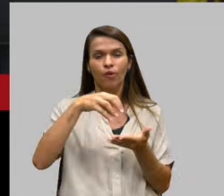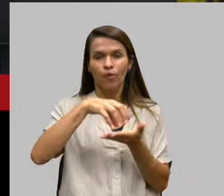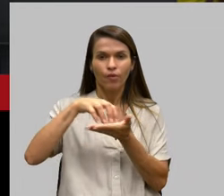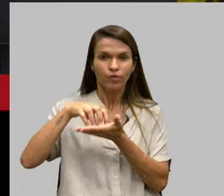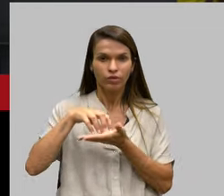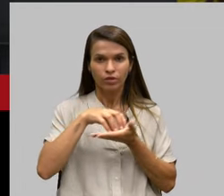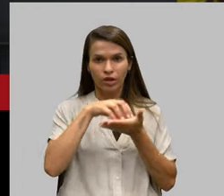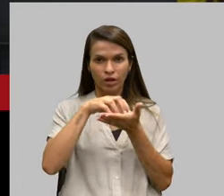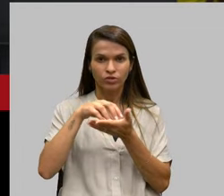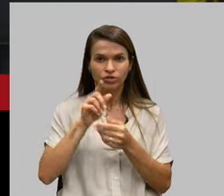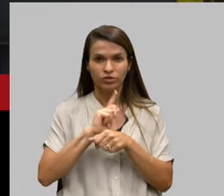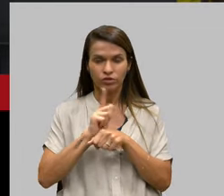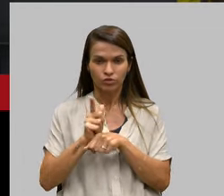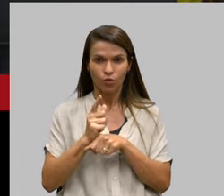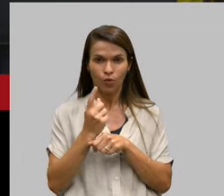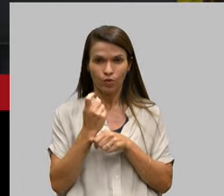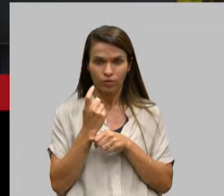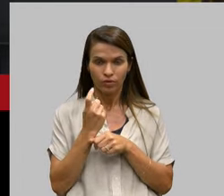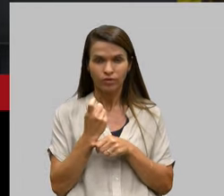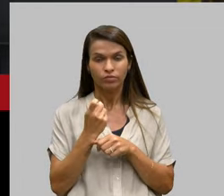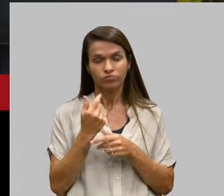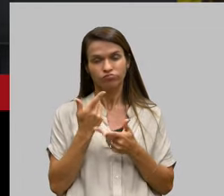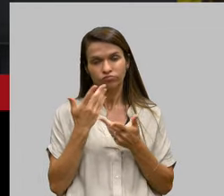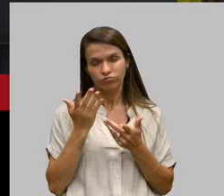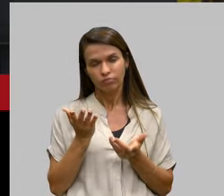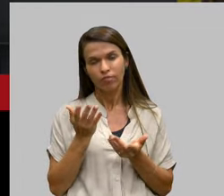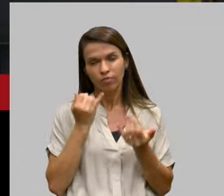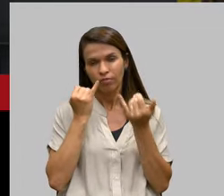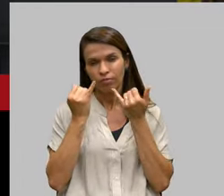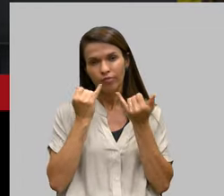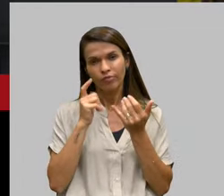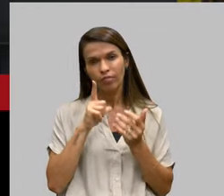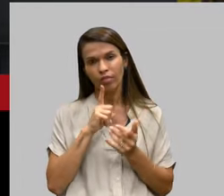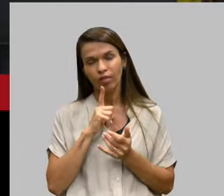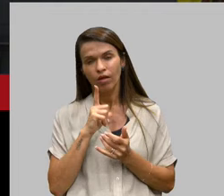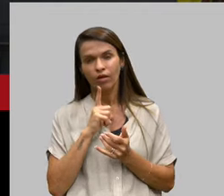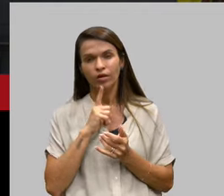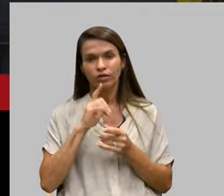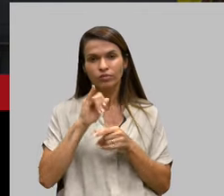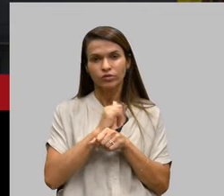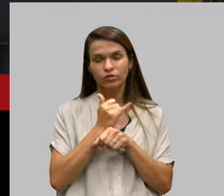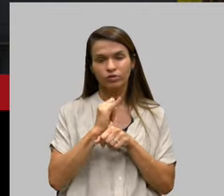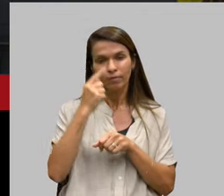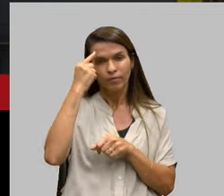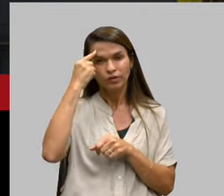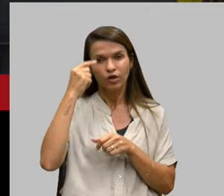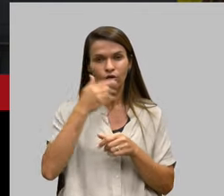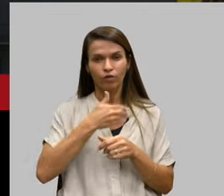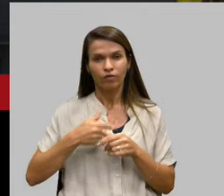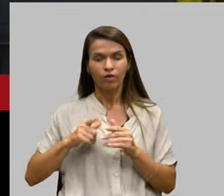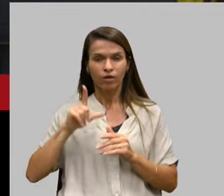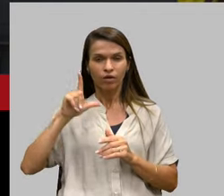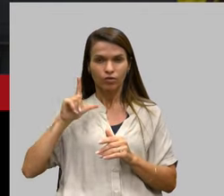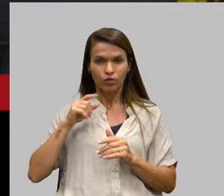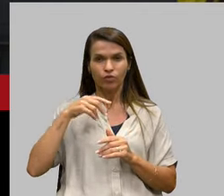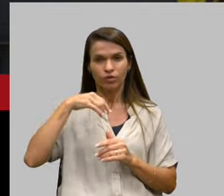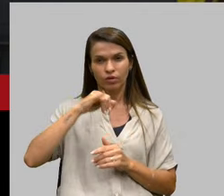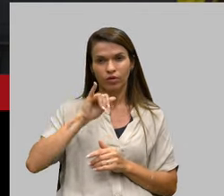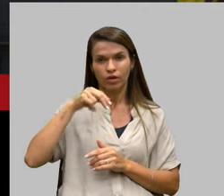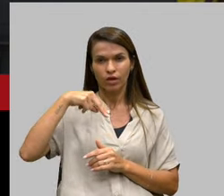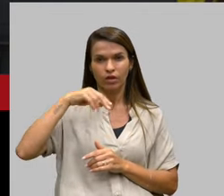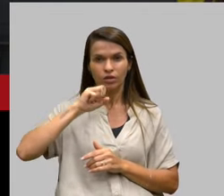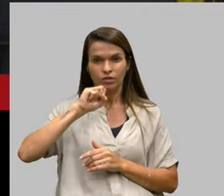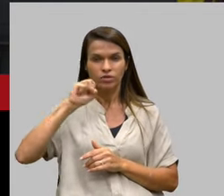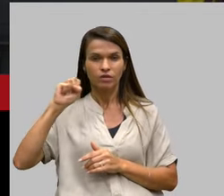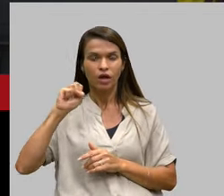da unidade gestur única e já adianto aí que a estratégia que foi pensada no governo anterior do INSS ser também a unidade de